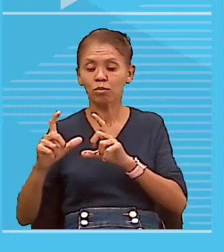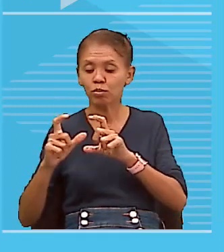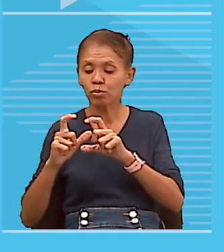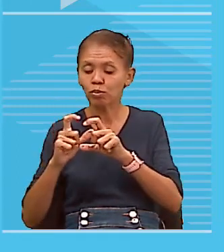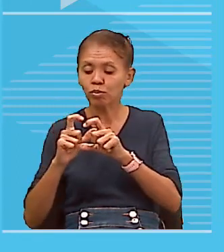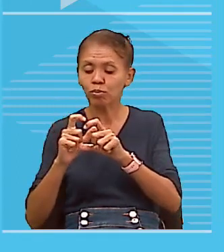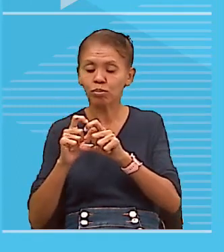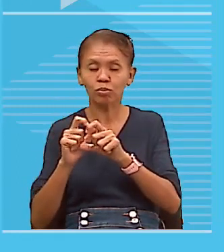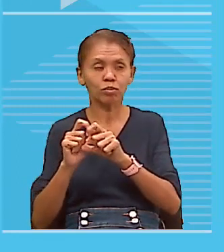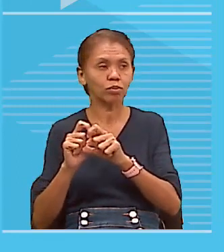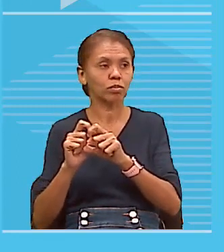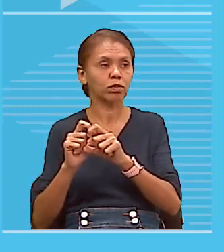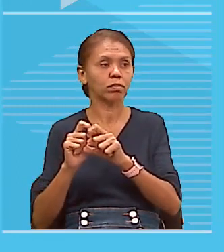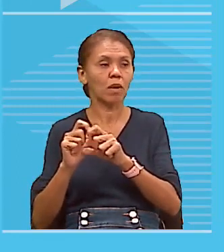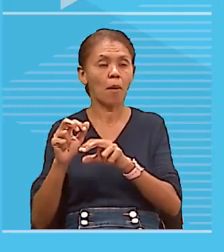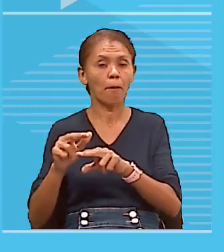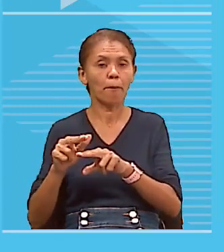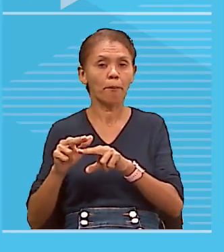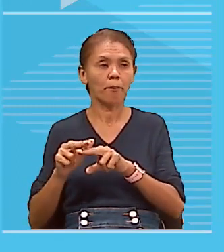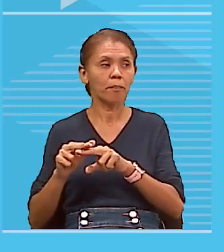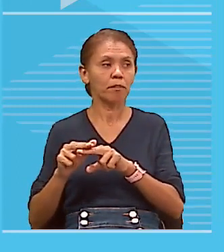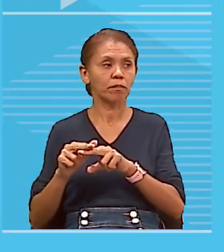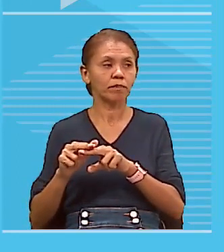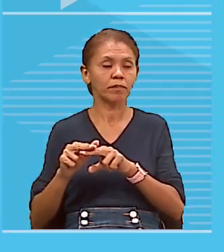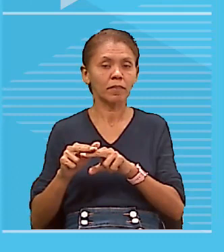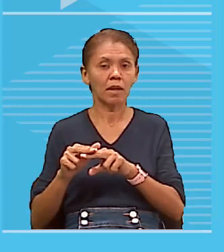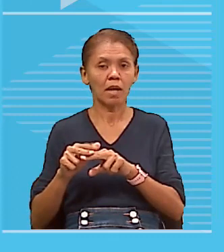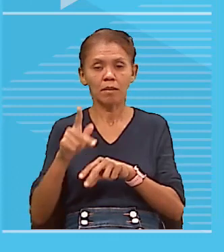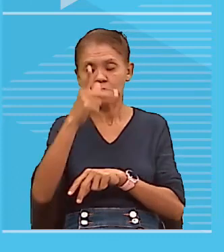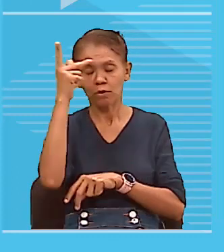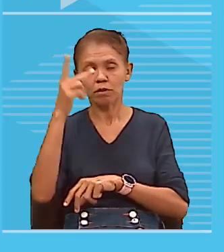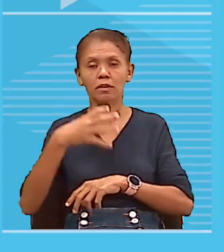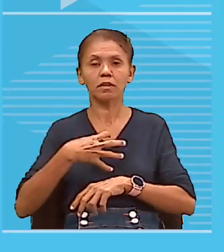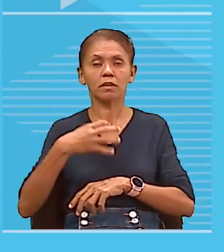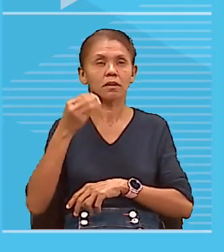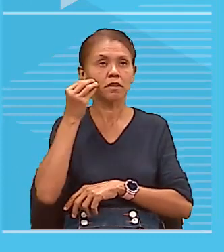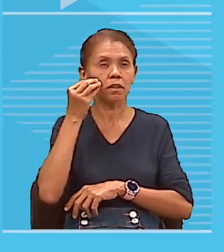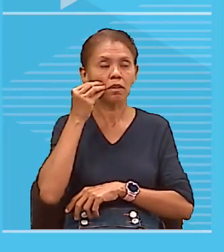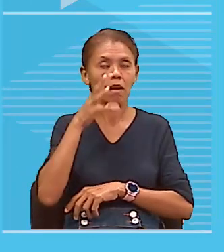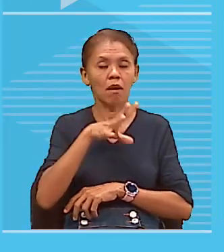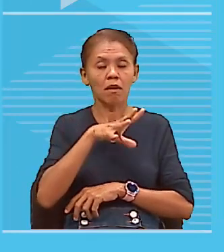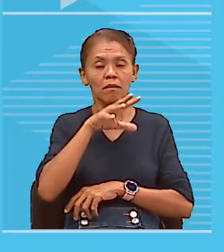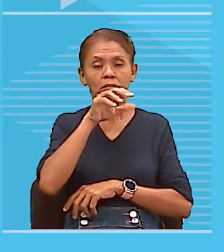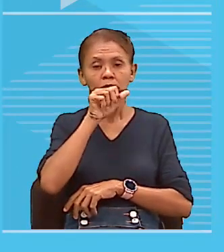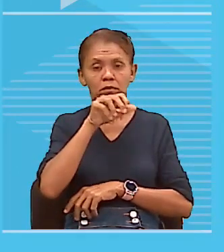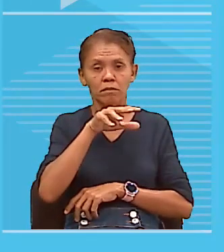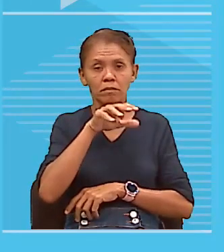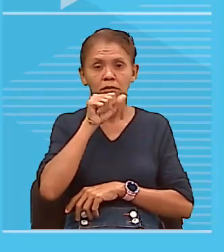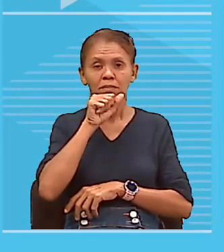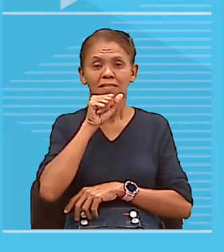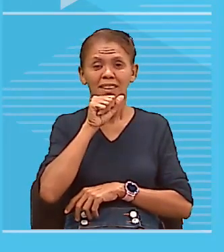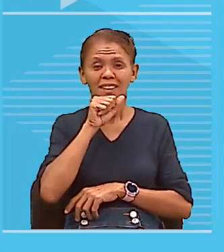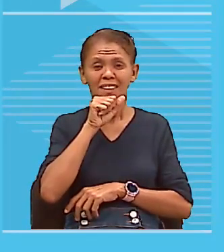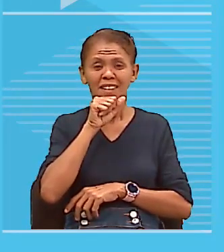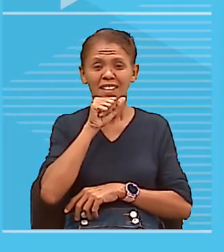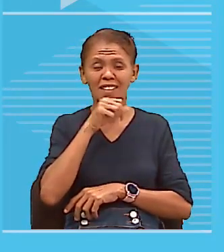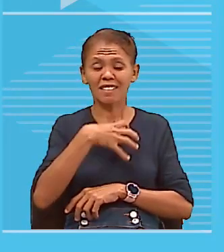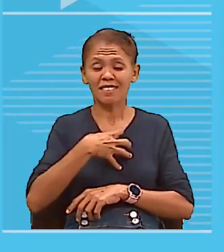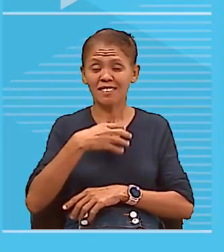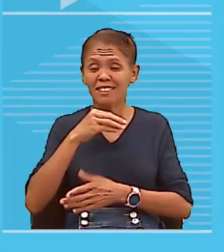bem fechadinha. Por isso que por mais que a pessoa tente respirar, o ar é como se faltasse, né? Falta o